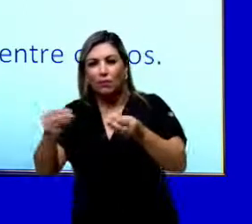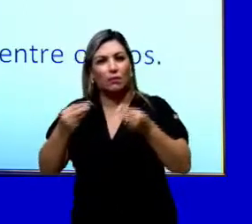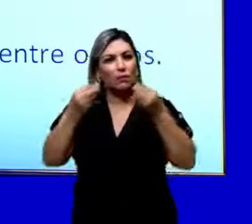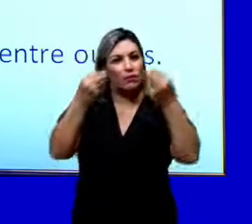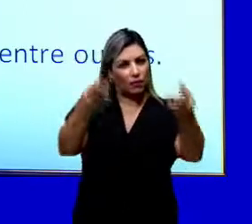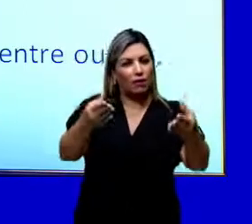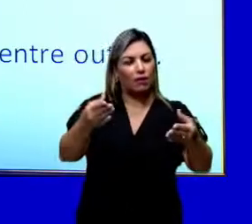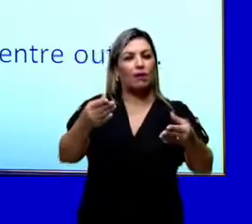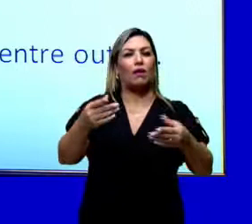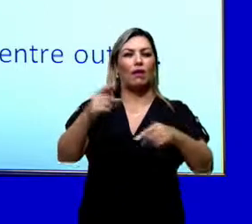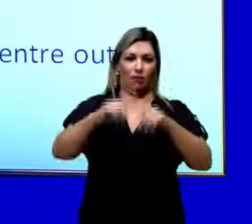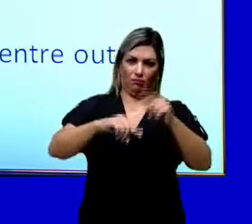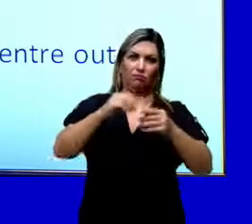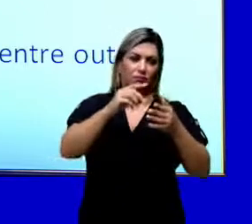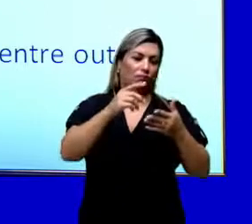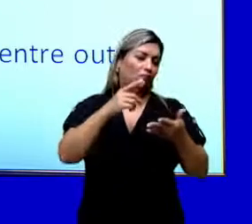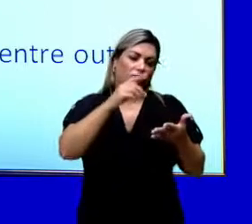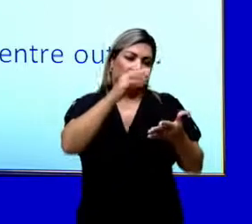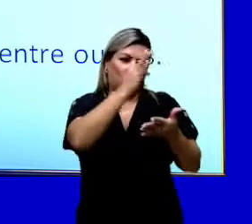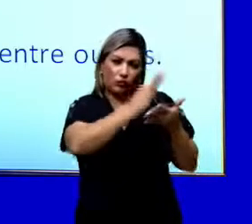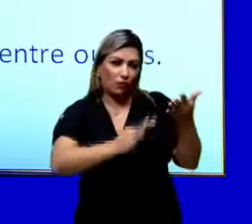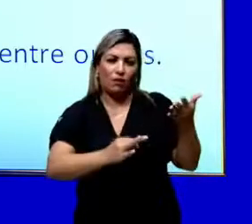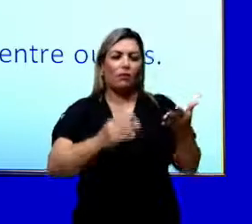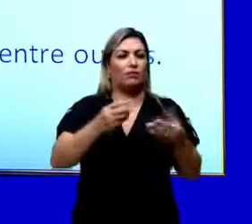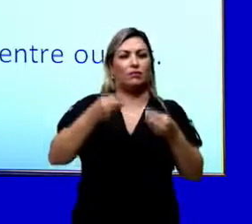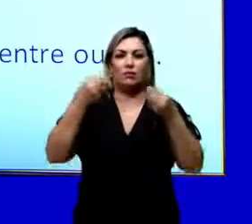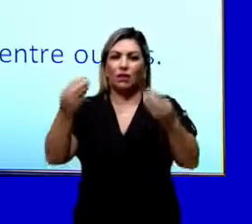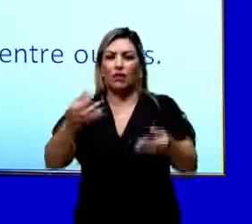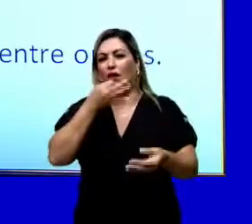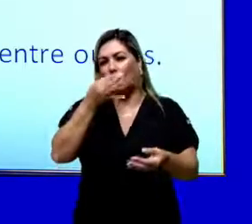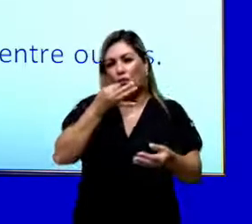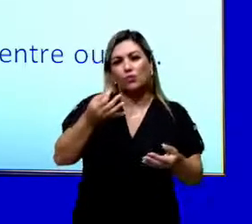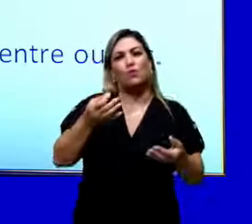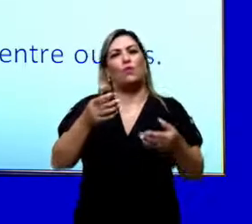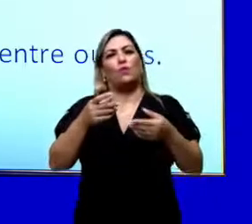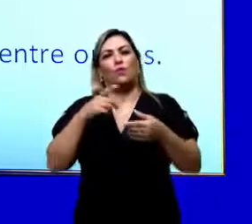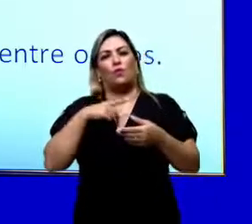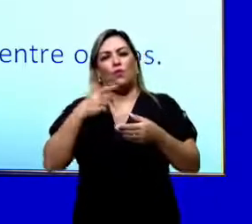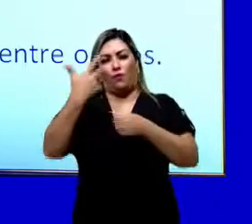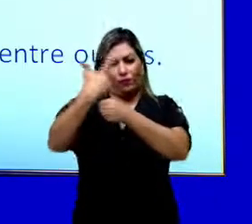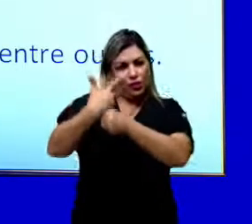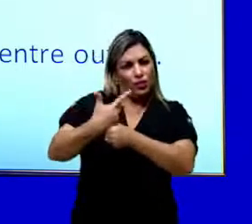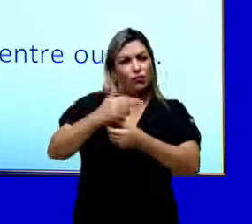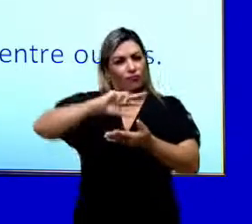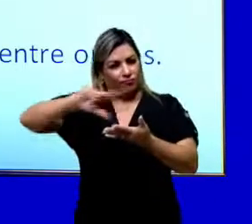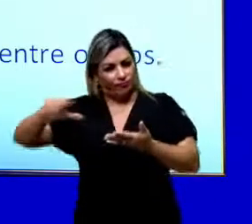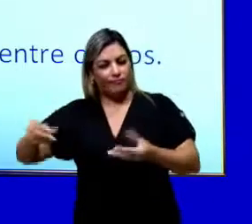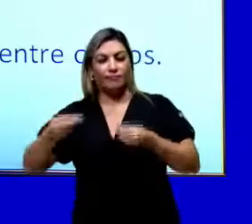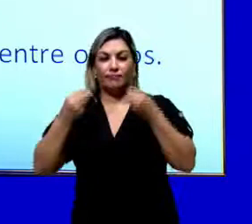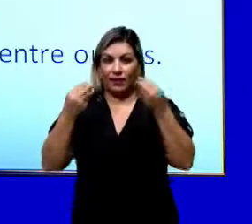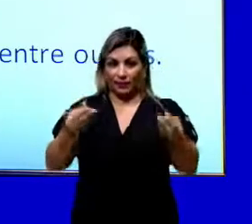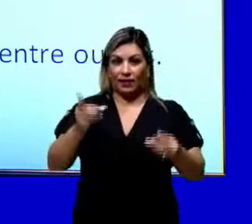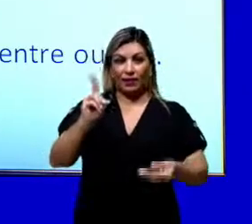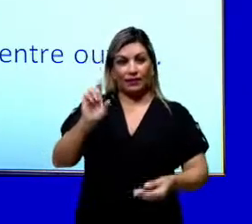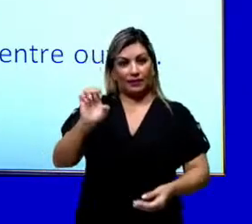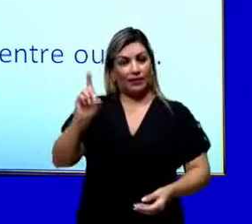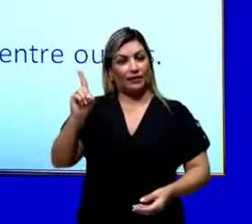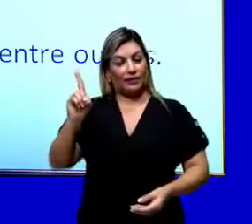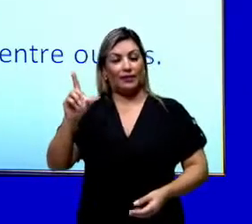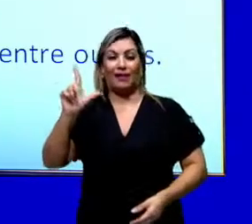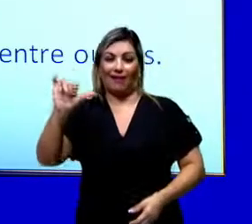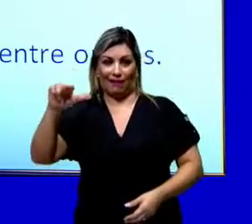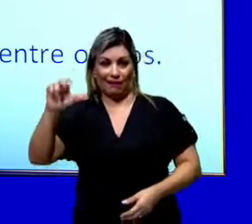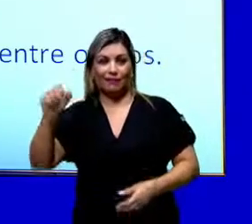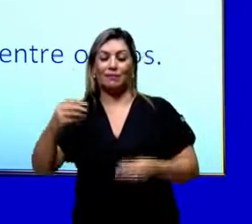que você tem para entregar uma matéria Pode ser ou entrega de matéria a entrega de um trabalho né Sempre temos Dead Lines para poder